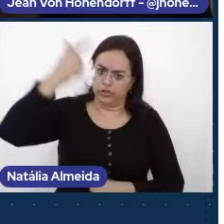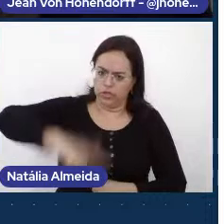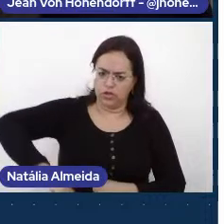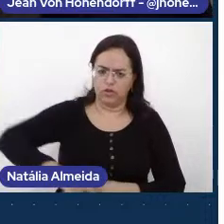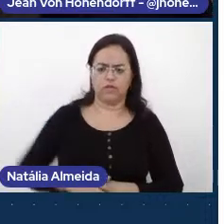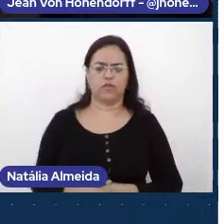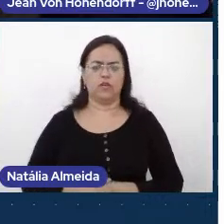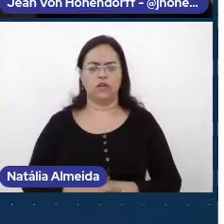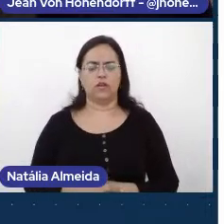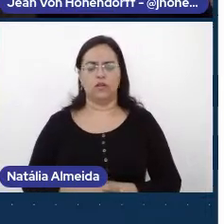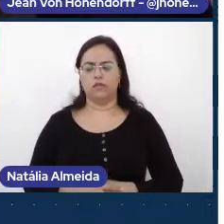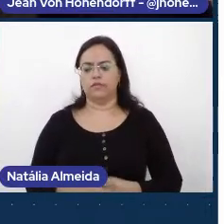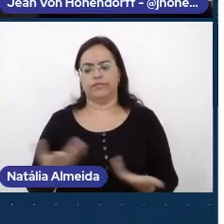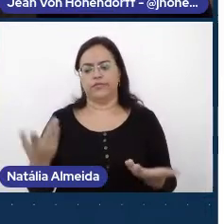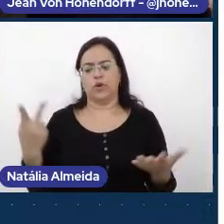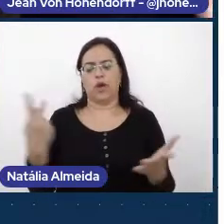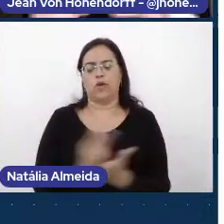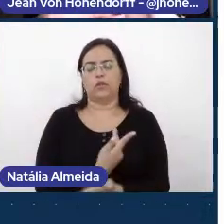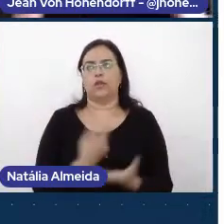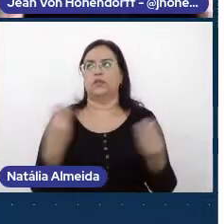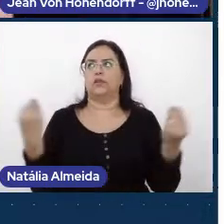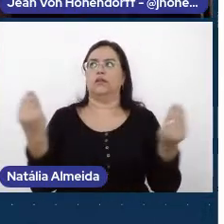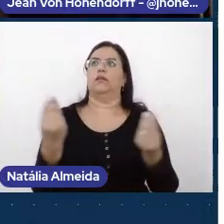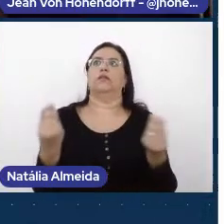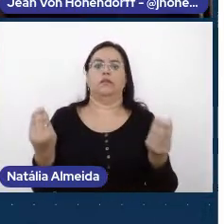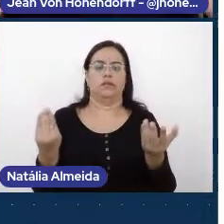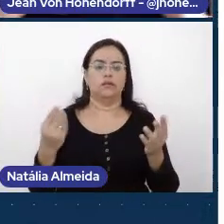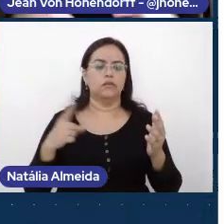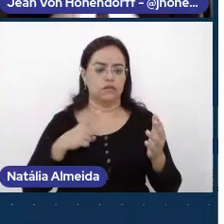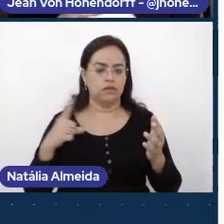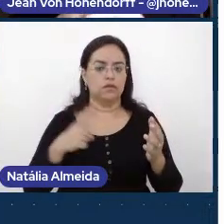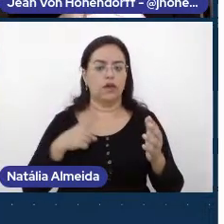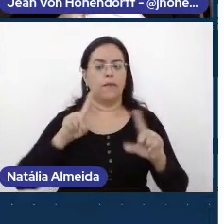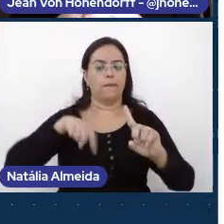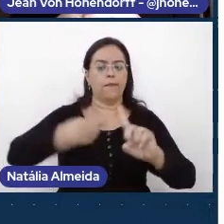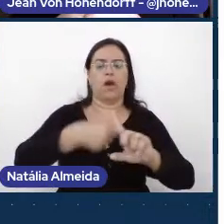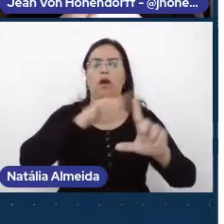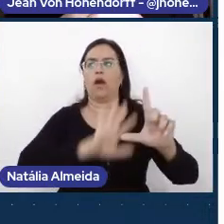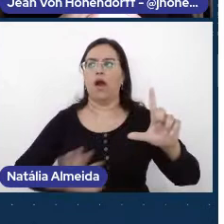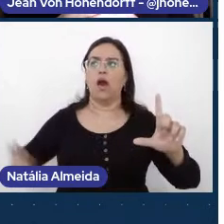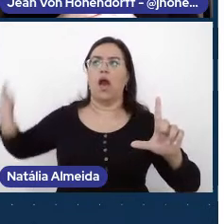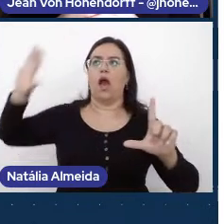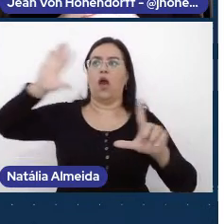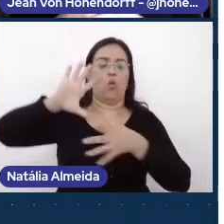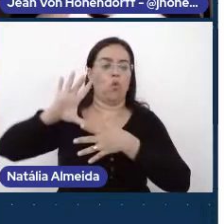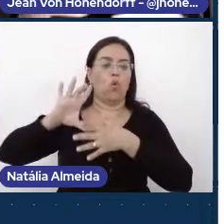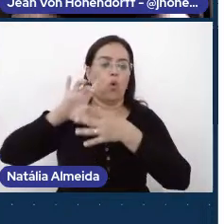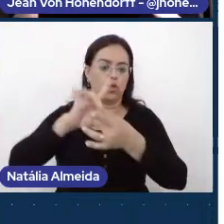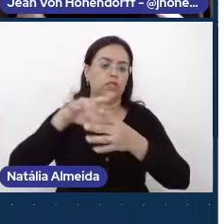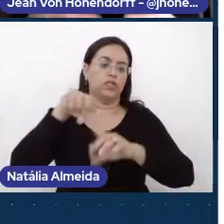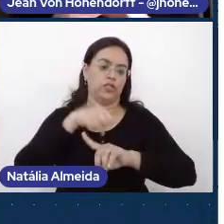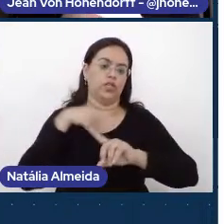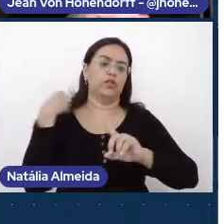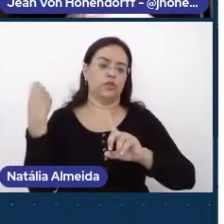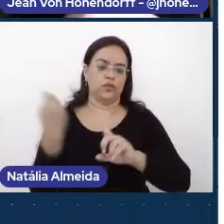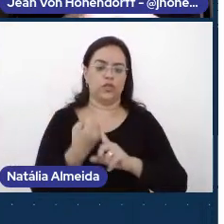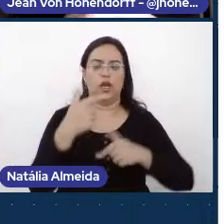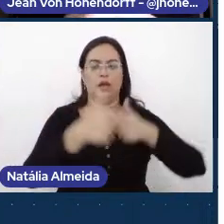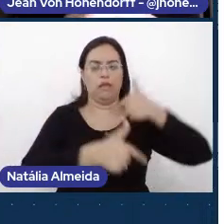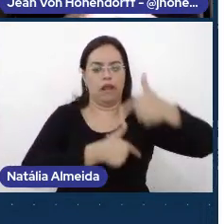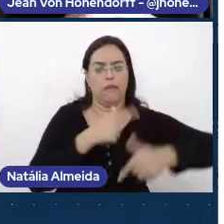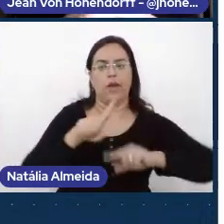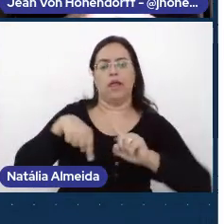não acontece no vácuo, ela acontece num sistema macrosocial e esse sistema macrosocial acaba